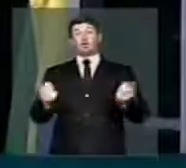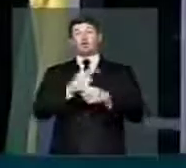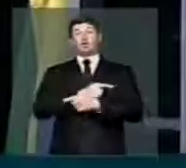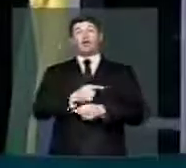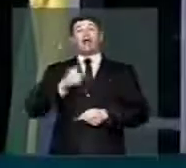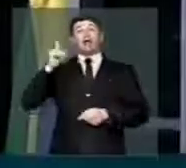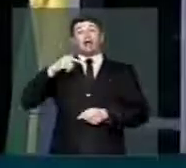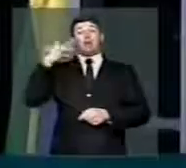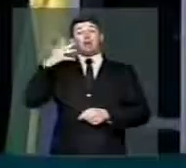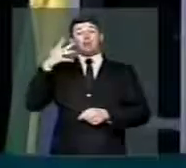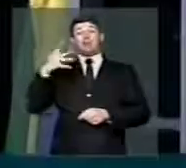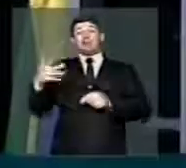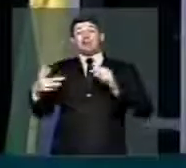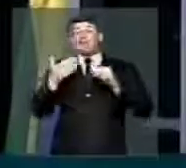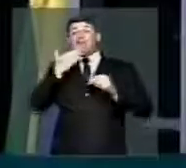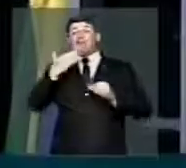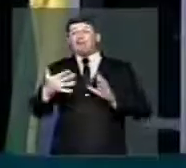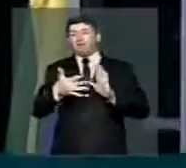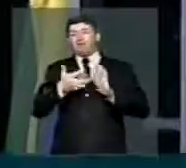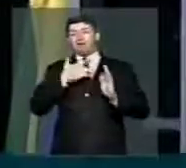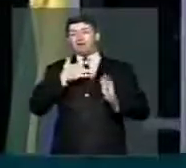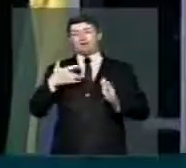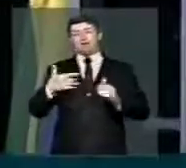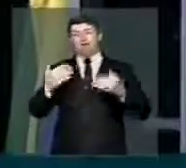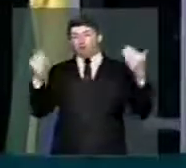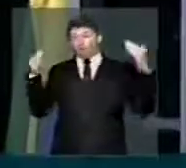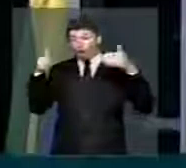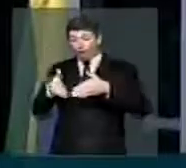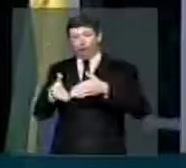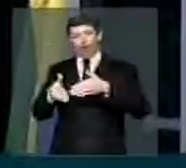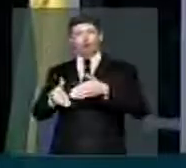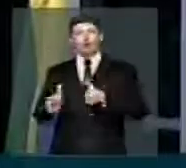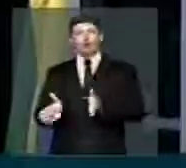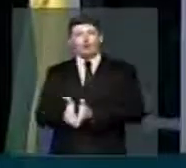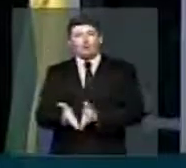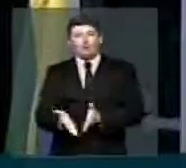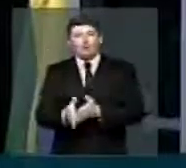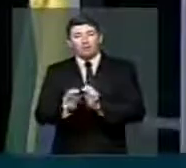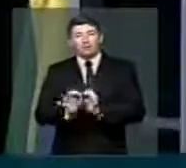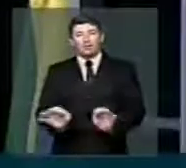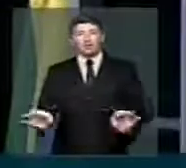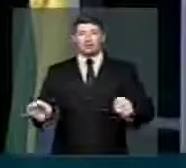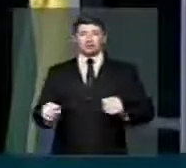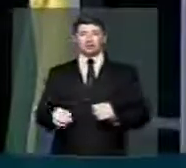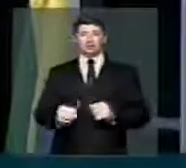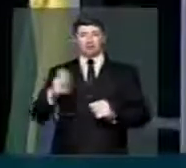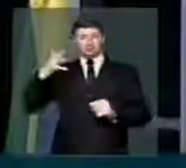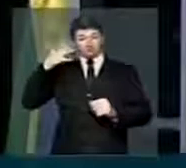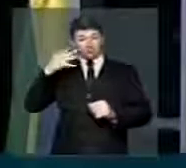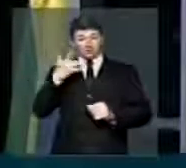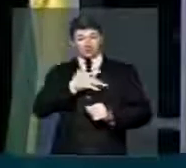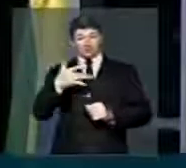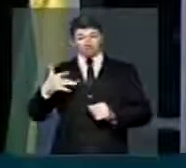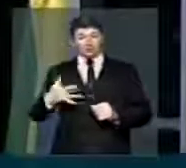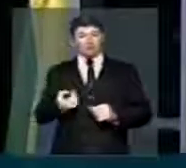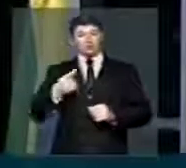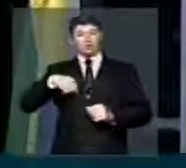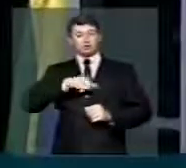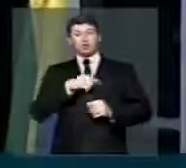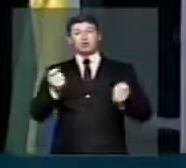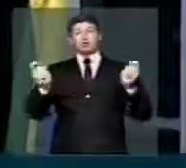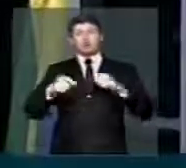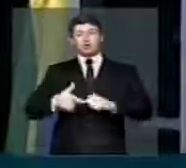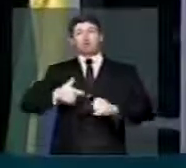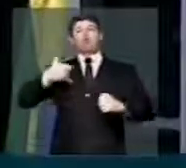uma política de saúde voltada para o cidadão mais simples e mais humilde. Uma política de saúde que nós possamos